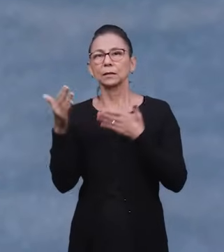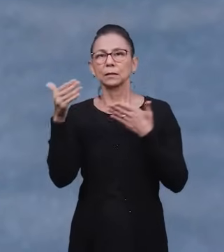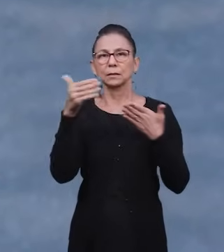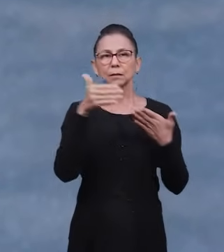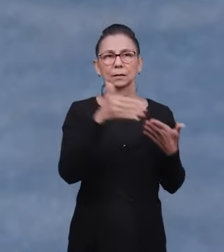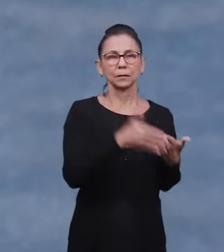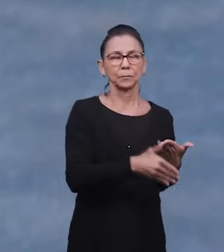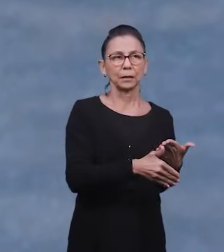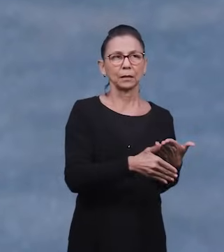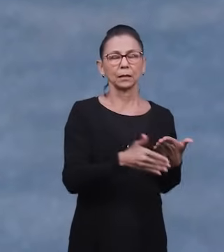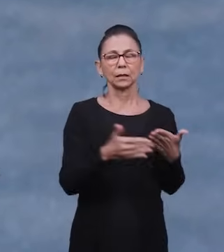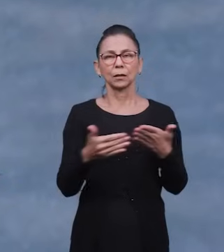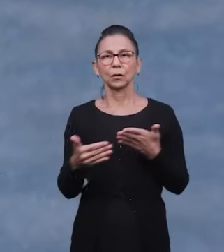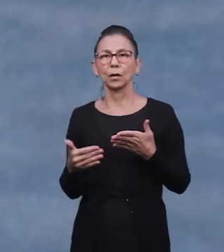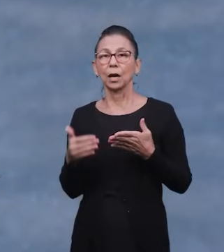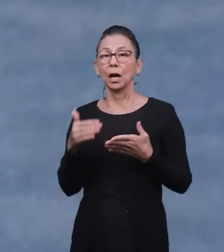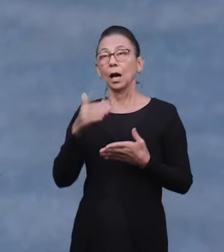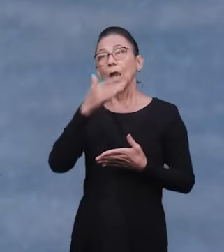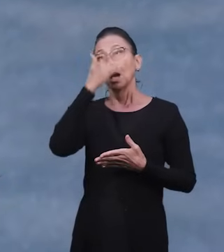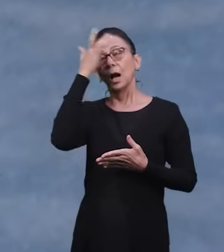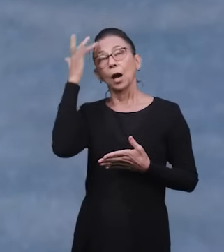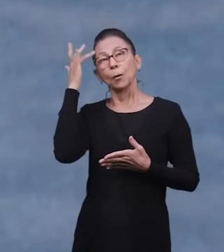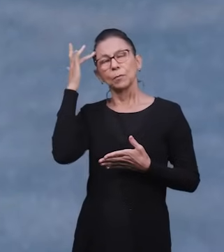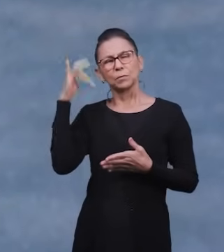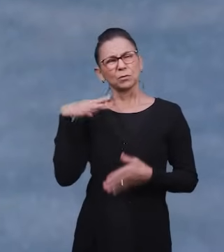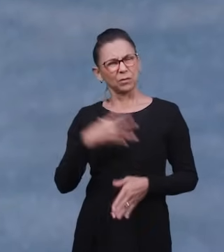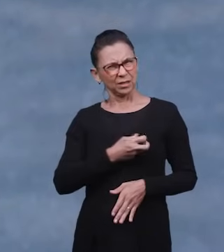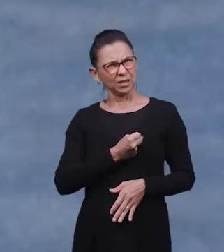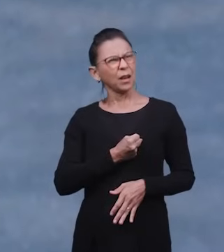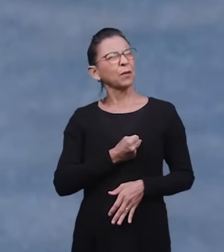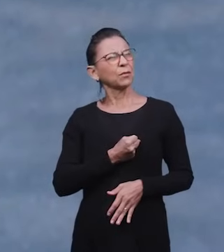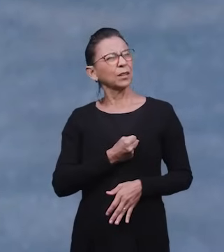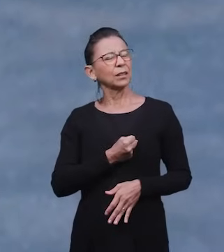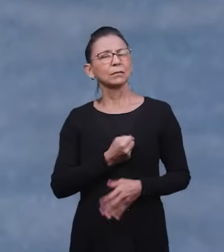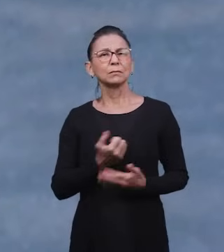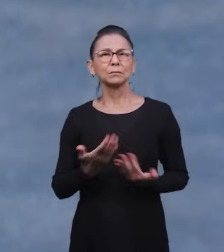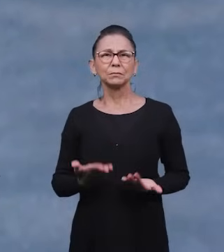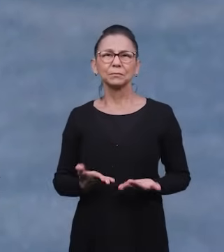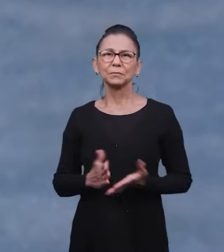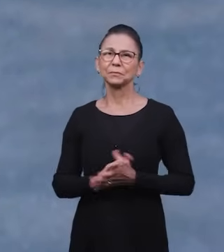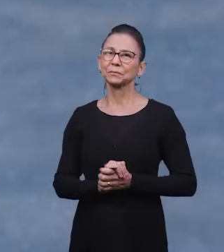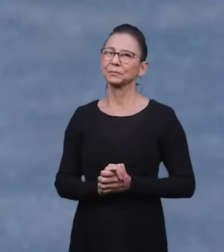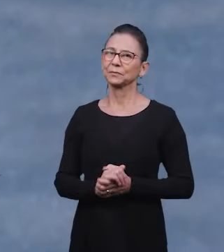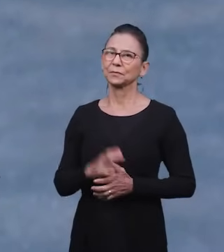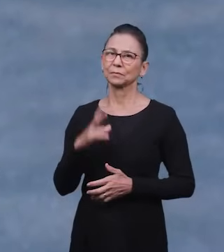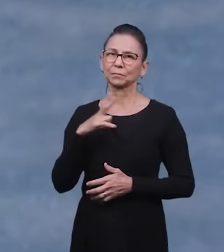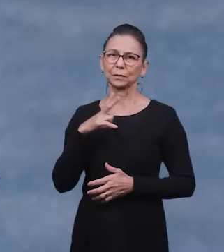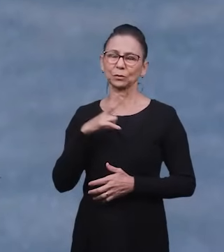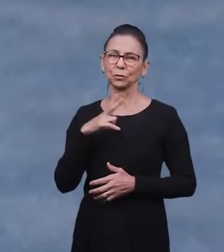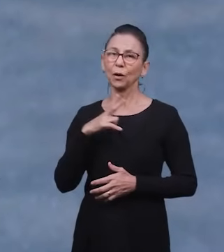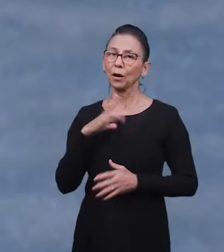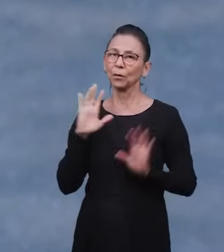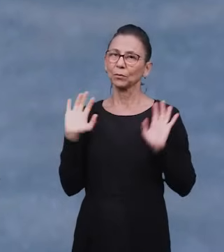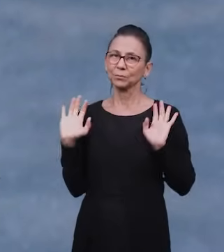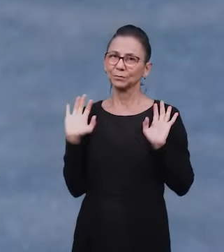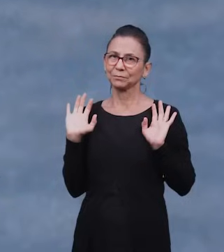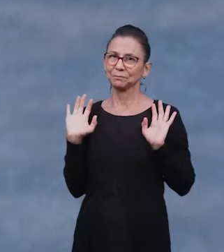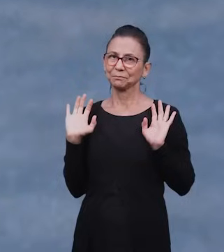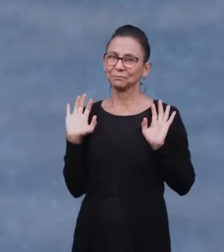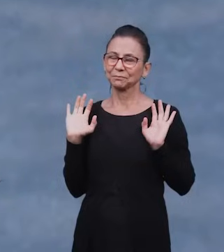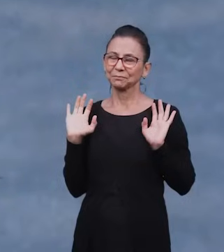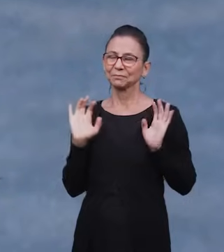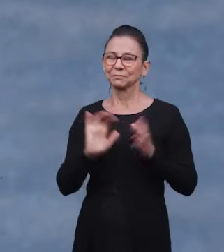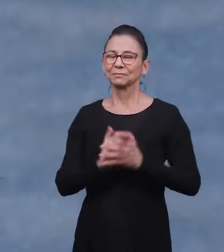aquele foi salvo, não compete a nós. A salvação é individual e cada um dará conta de si mesmo a Deus. Então é